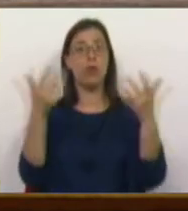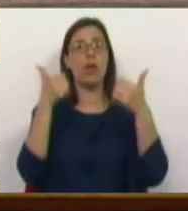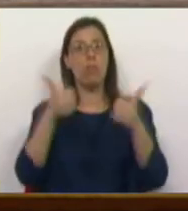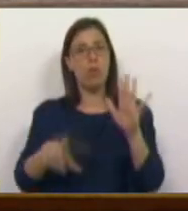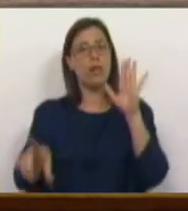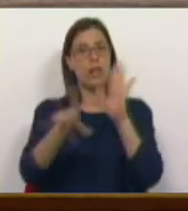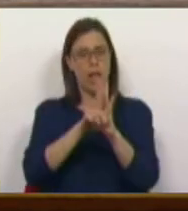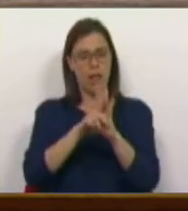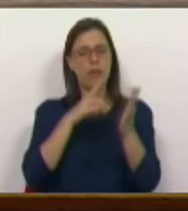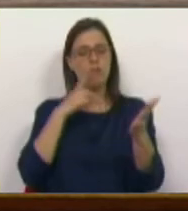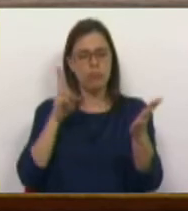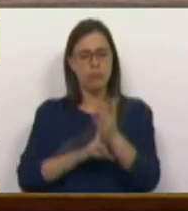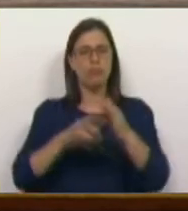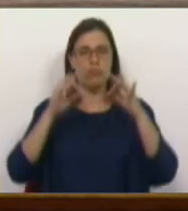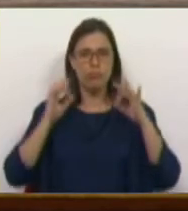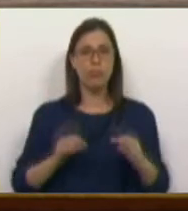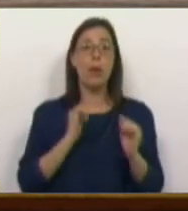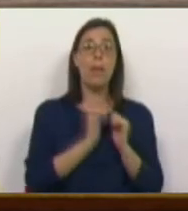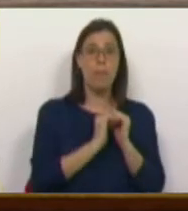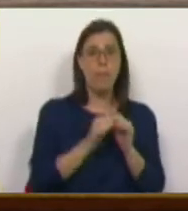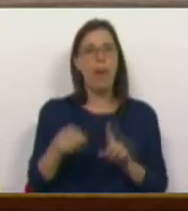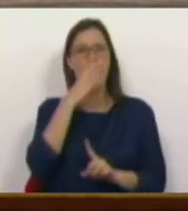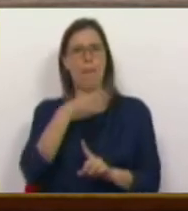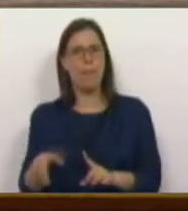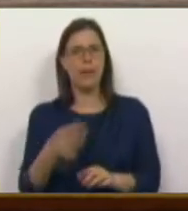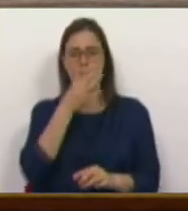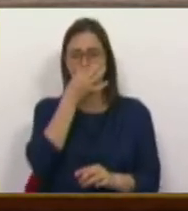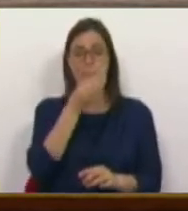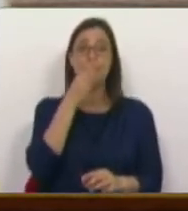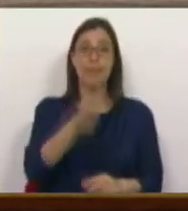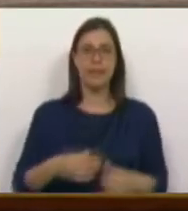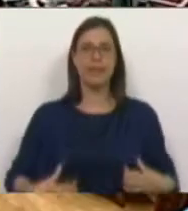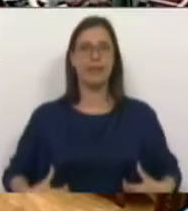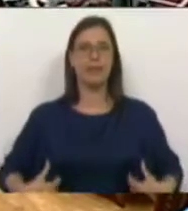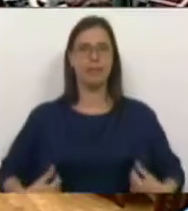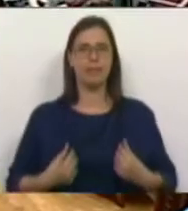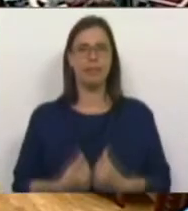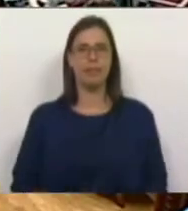as boas leis passem definitivamente do papel à prática. Obrigado. Isso.